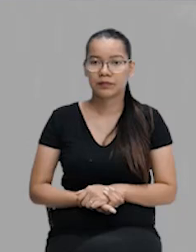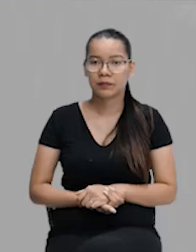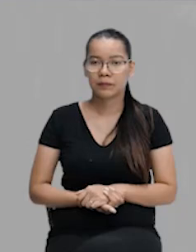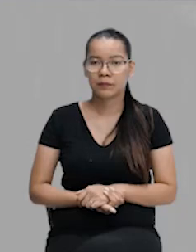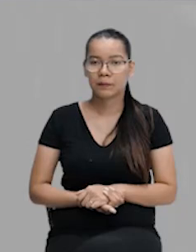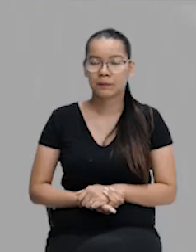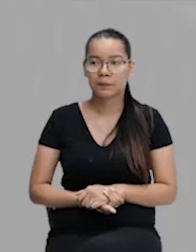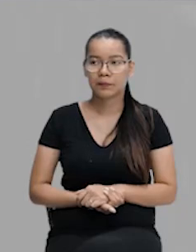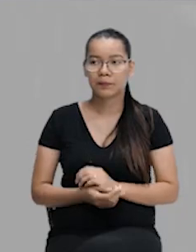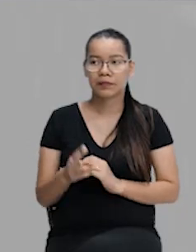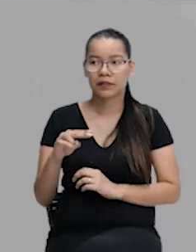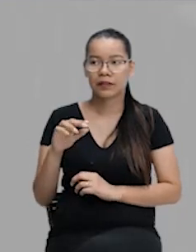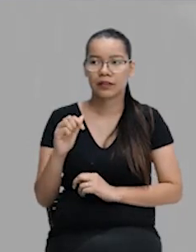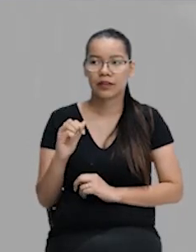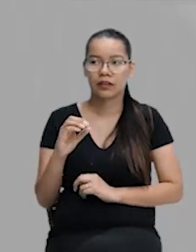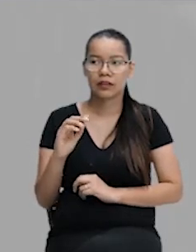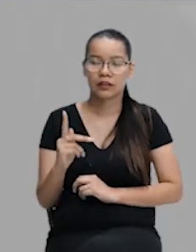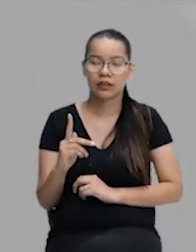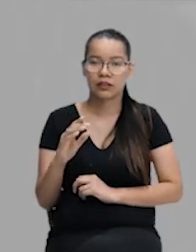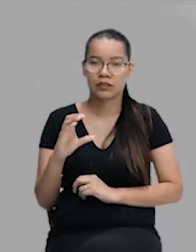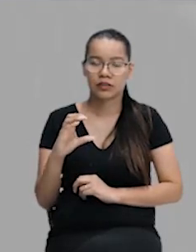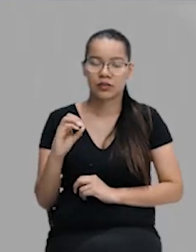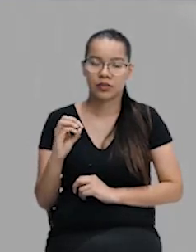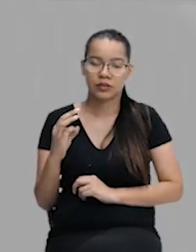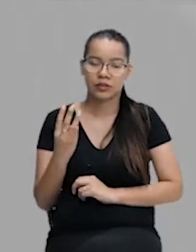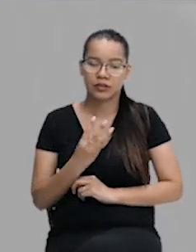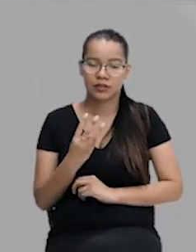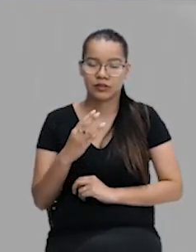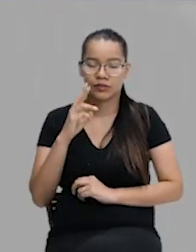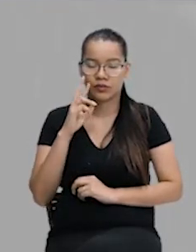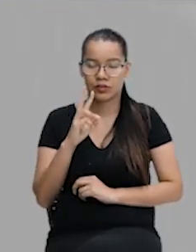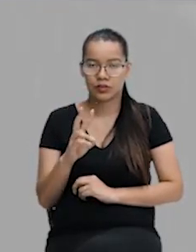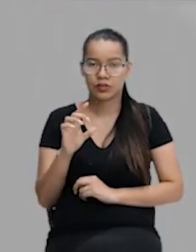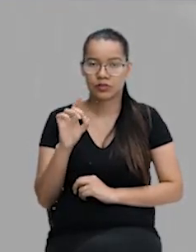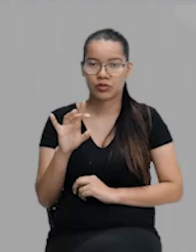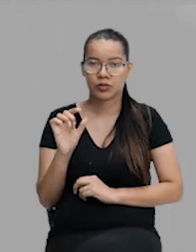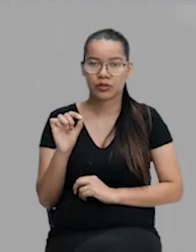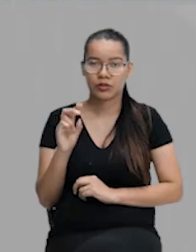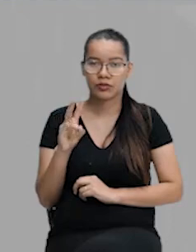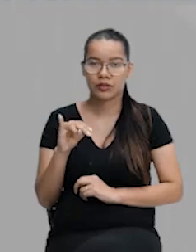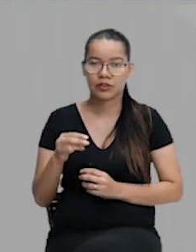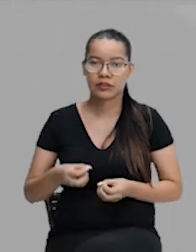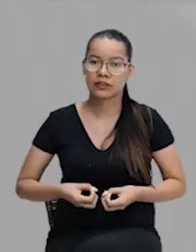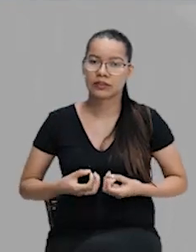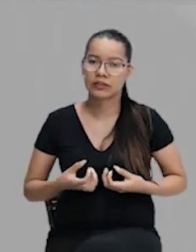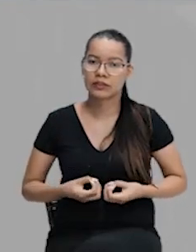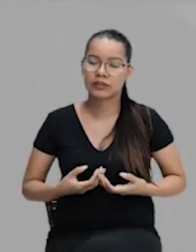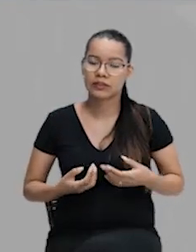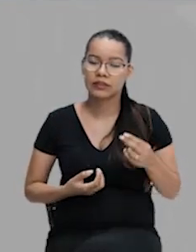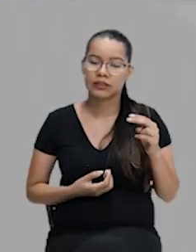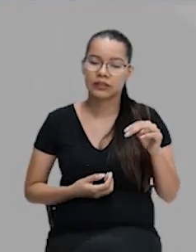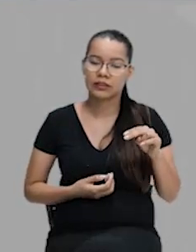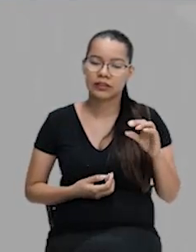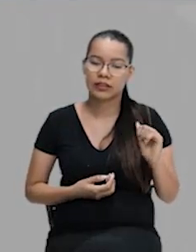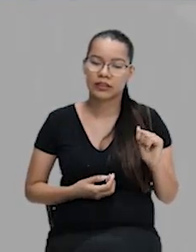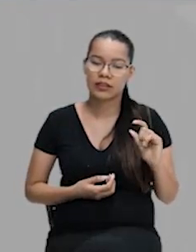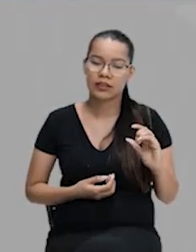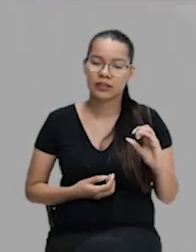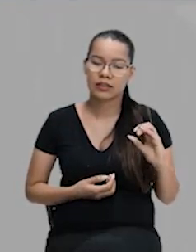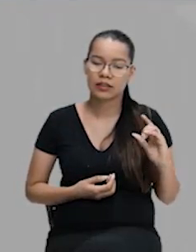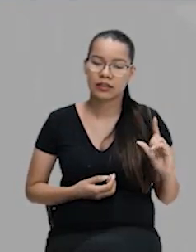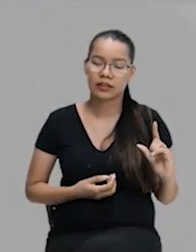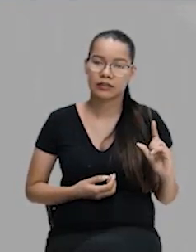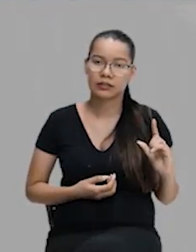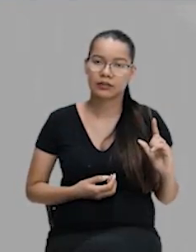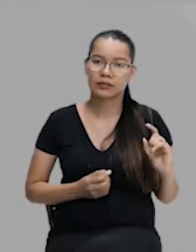NaHCO3, reagindo com o ácido clorídrico. Olha só o que vai ser gerado. Vai ser gerado o NaCl,